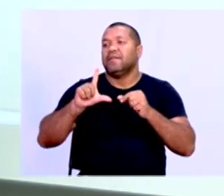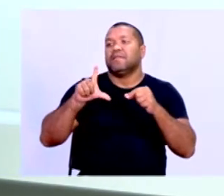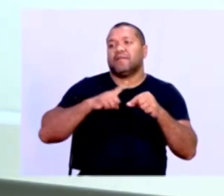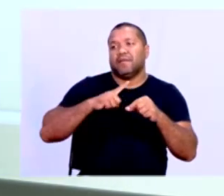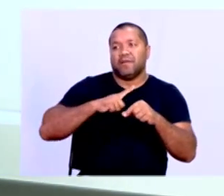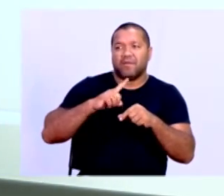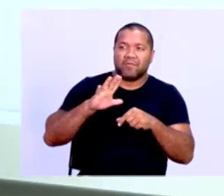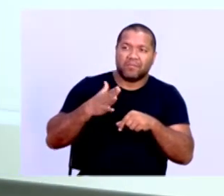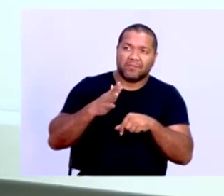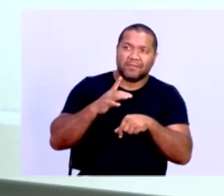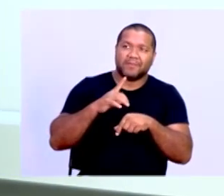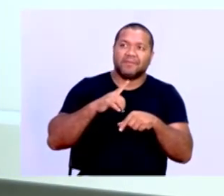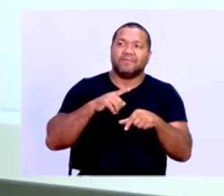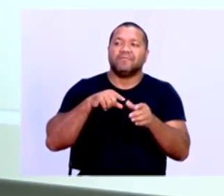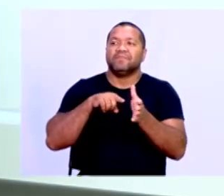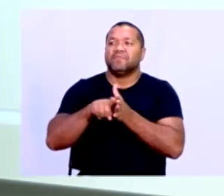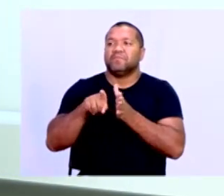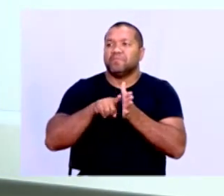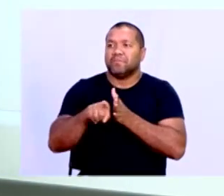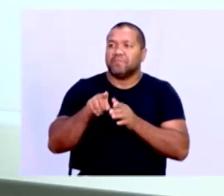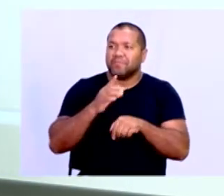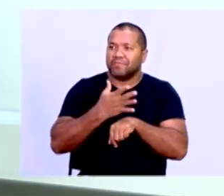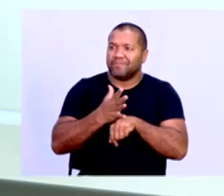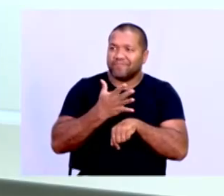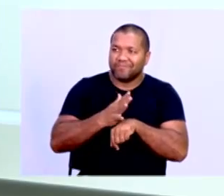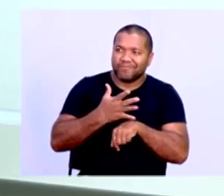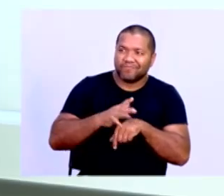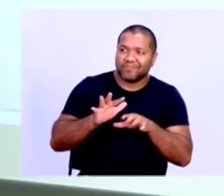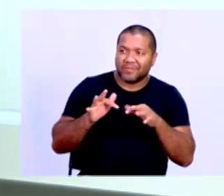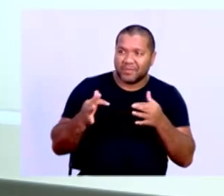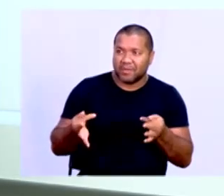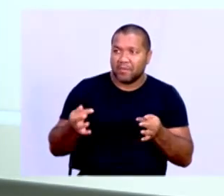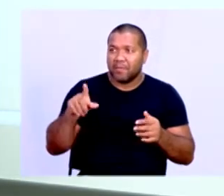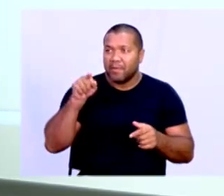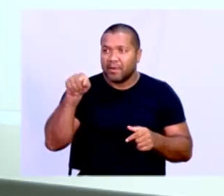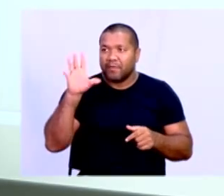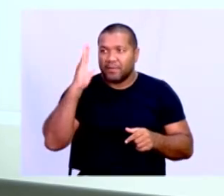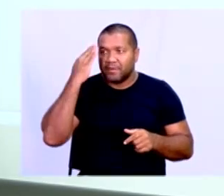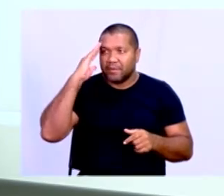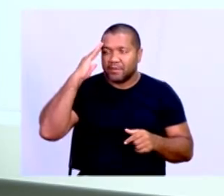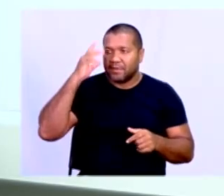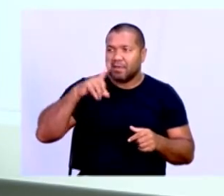tarefas bem práticas mesmo, para que vocês consigam